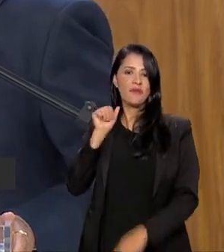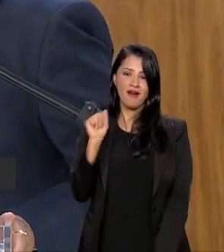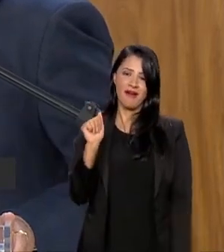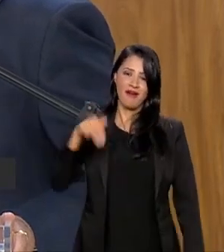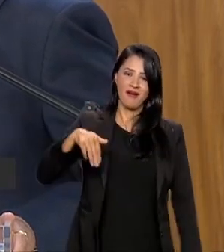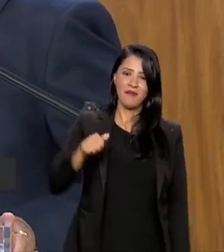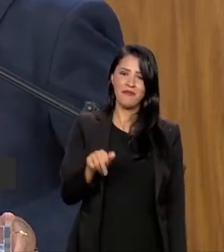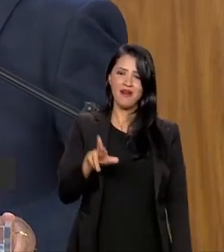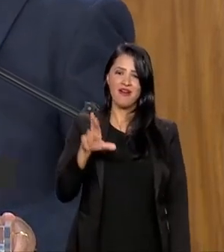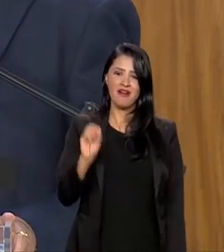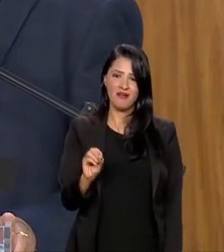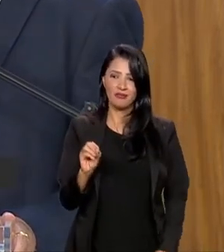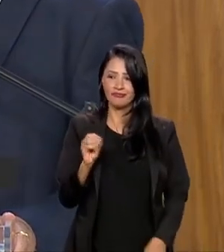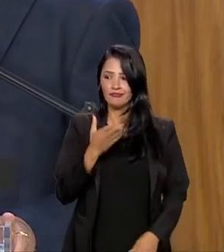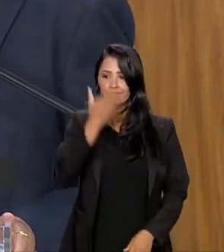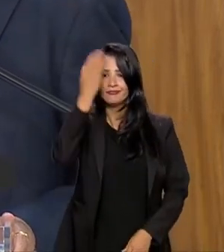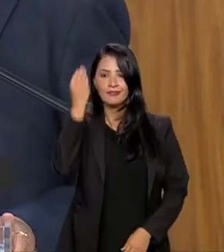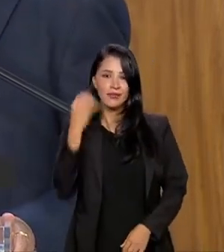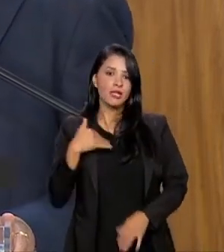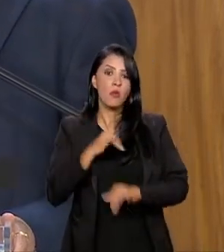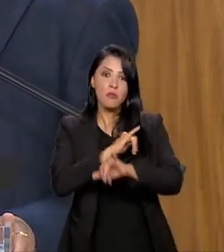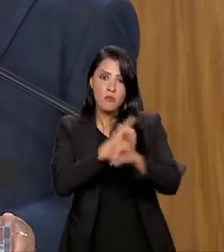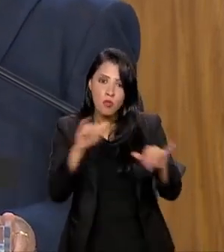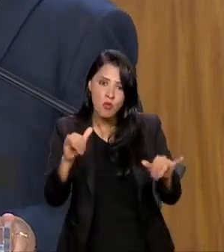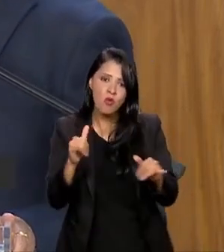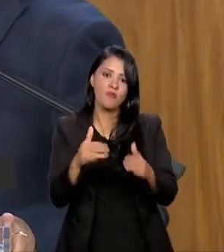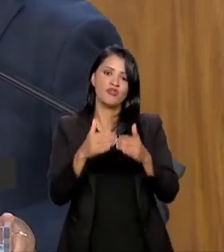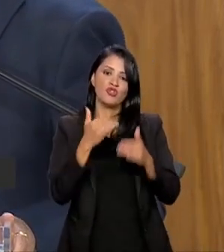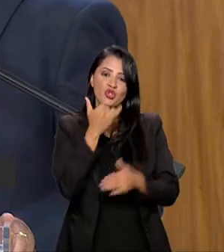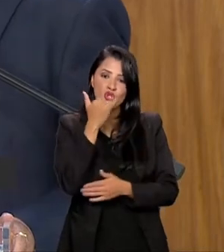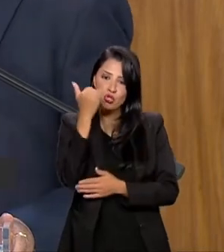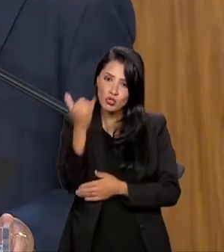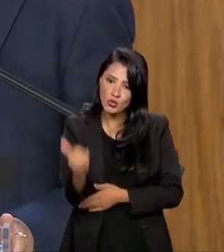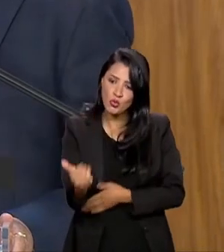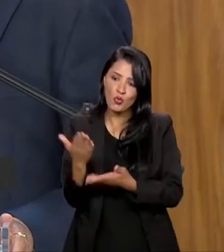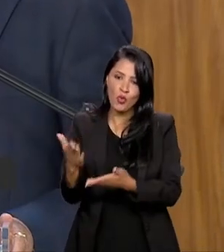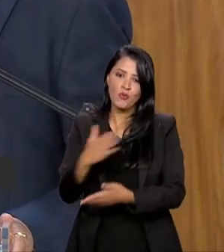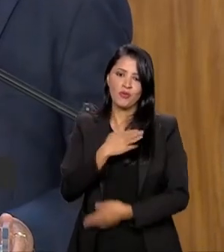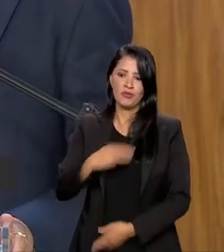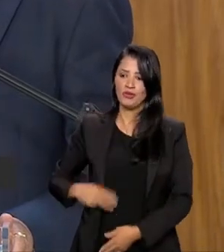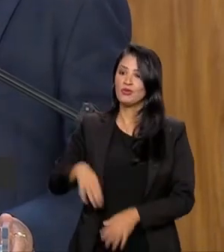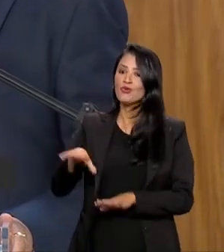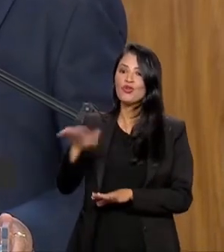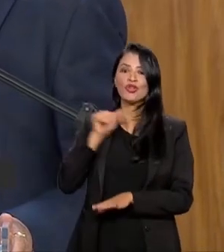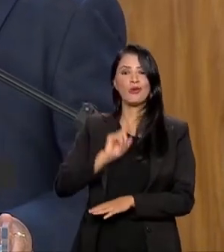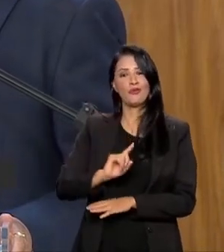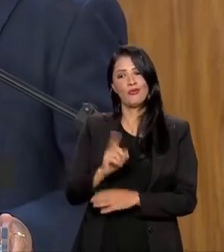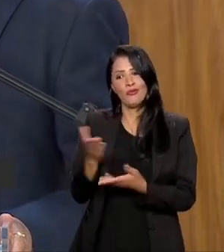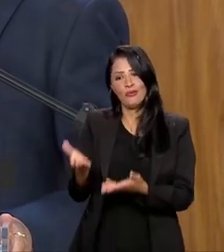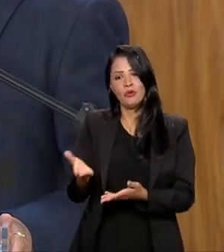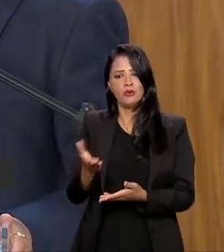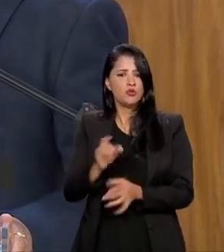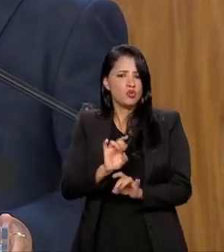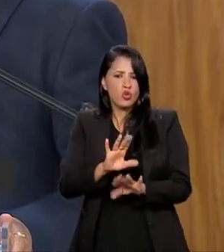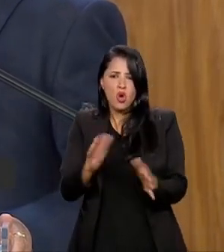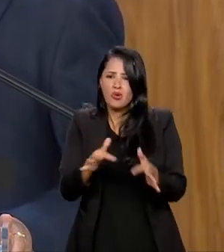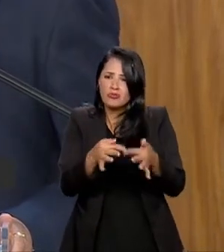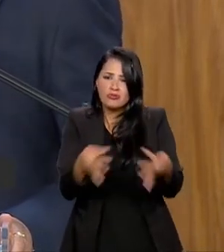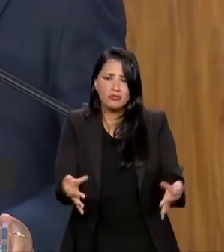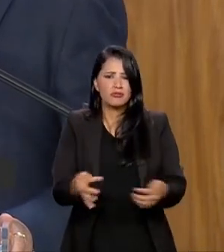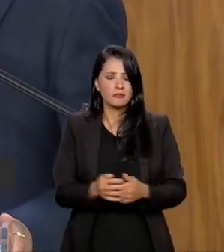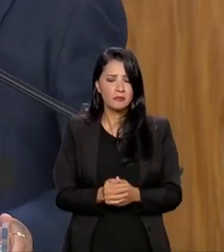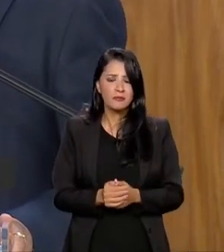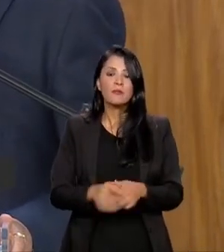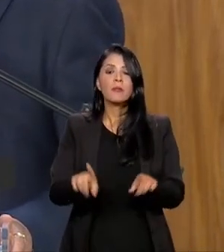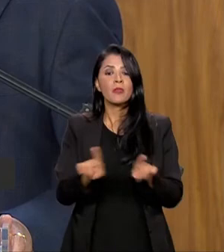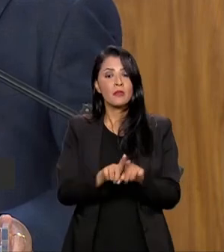aqui. Então, eu já quero aqui publicamente pedir desculpa ao ministro por não ter chamá-lo, nada mais do que isso. E a